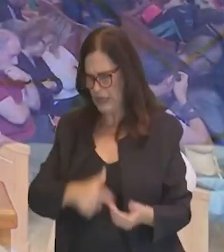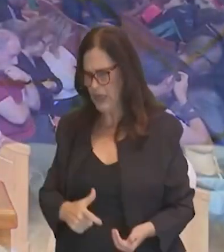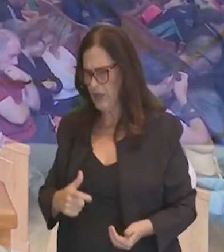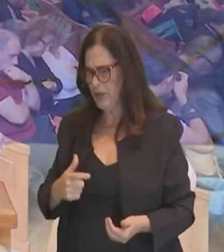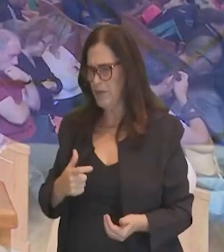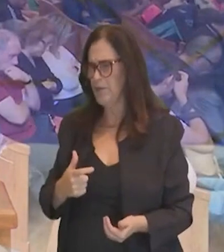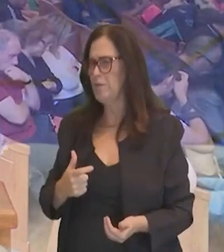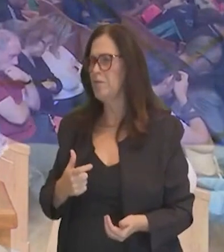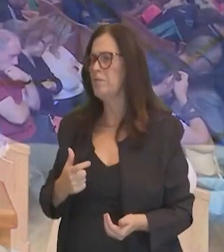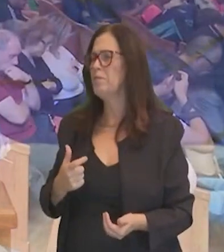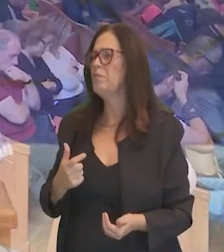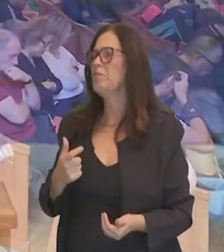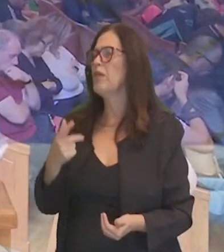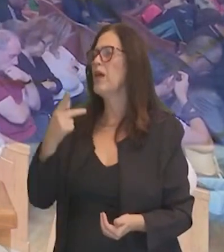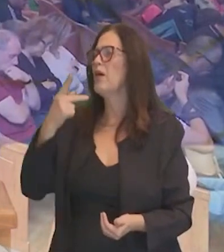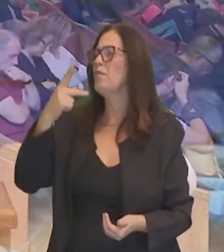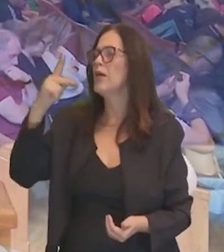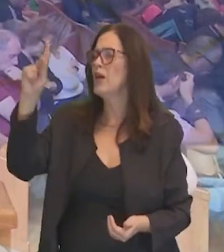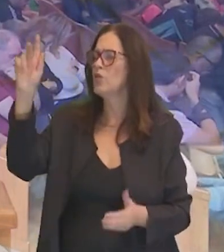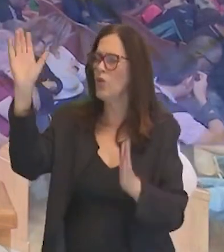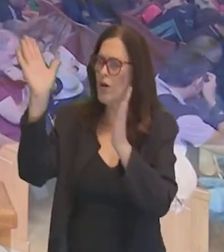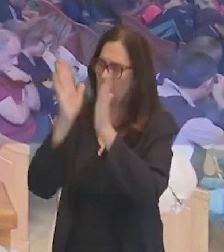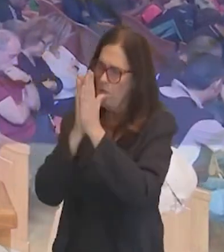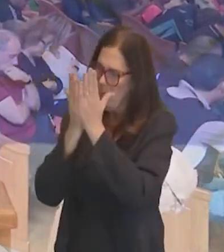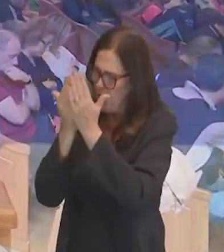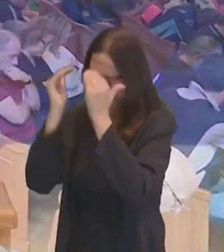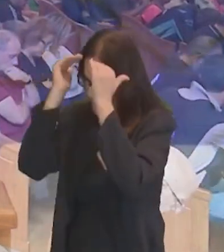reino, para a tua palavra.